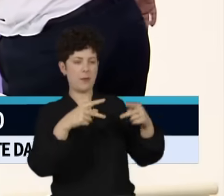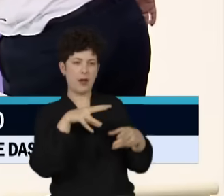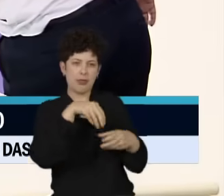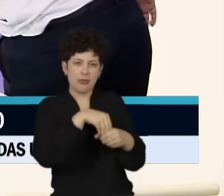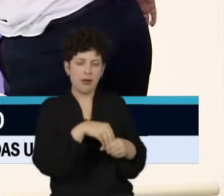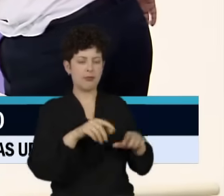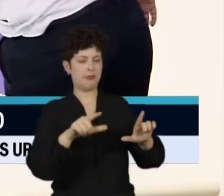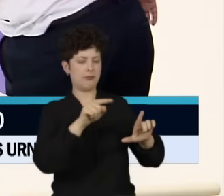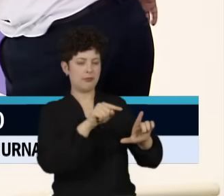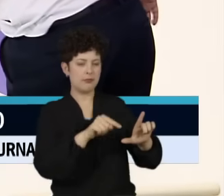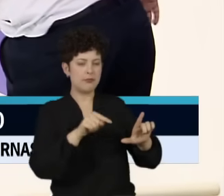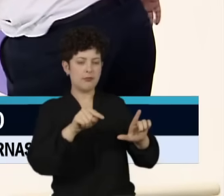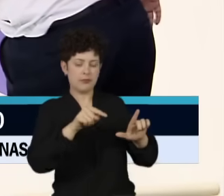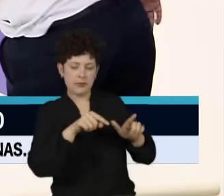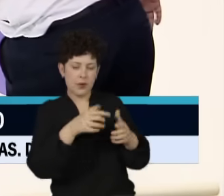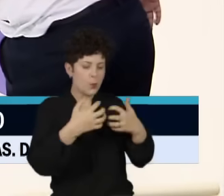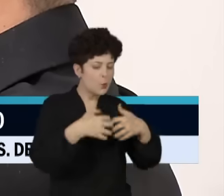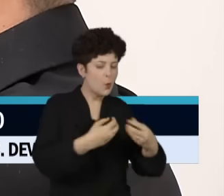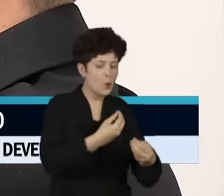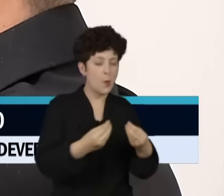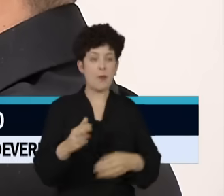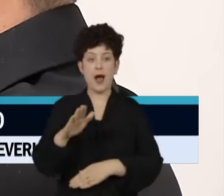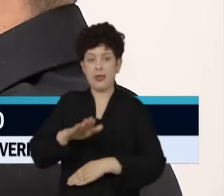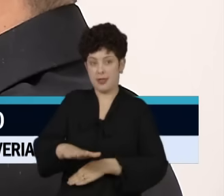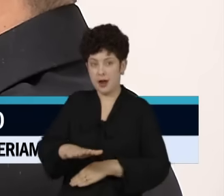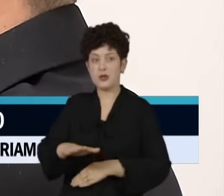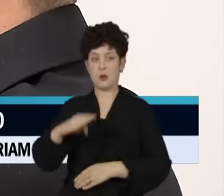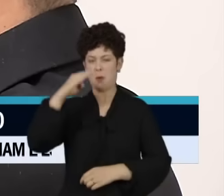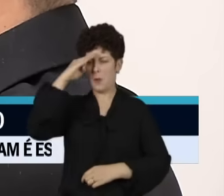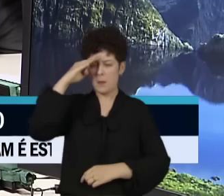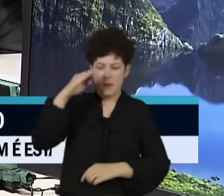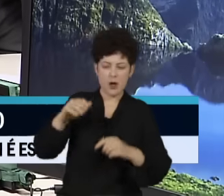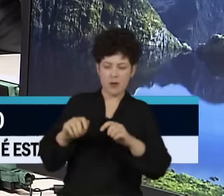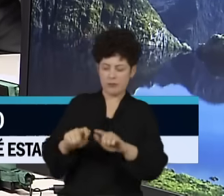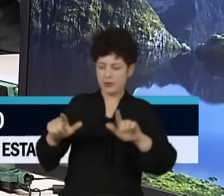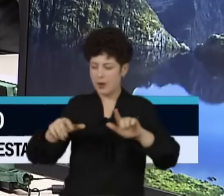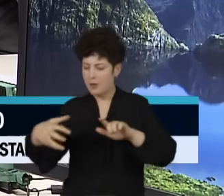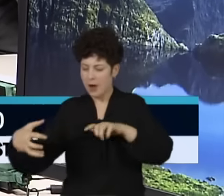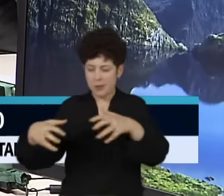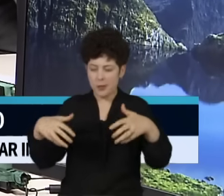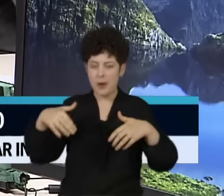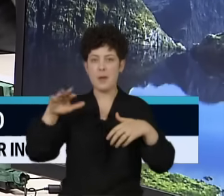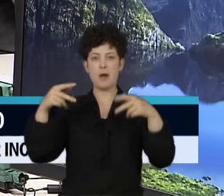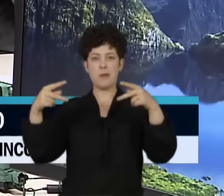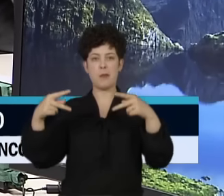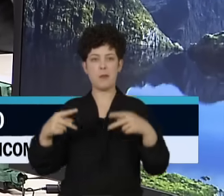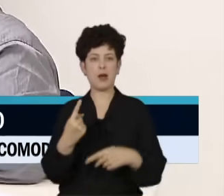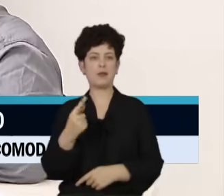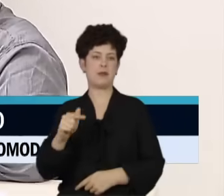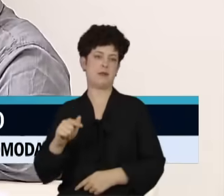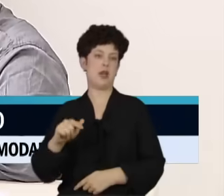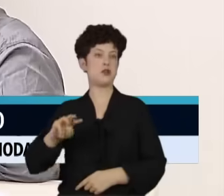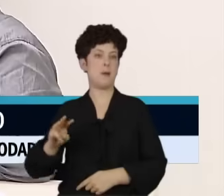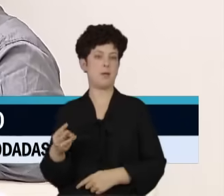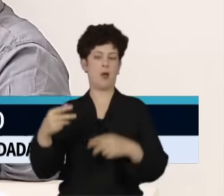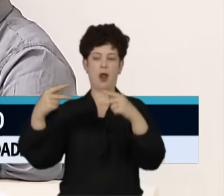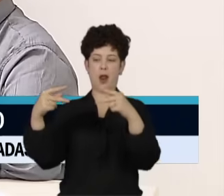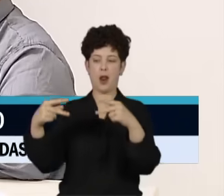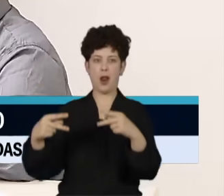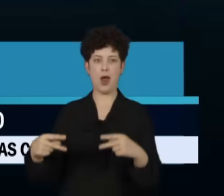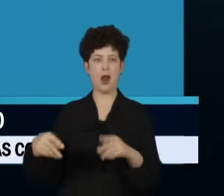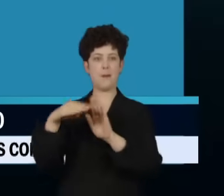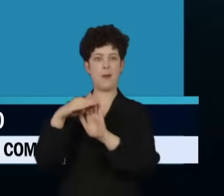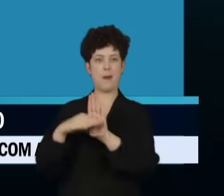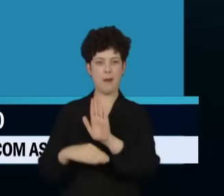urnas eletrônicas foi feita na parte da tarde. Os militares tiveram acesso aos mais de 17 milhões de linhas de código que compõem o